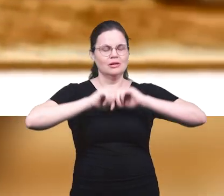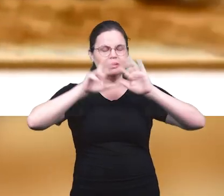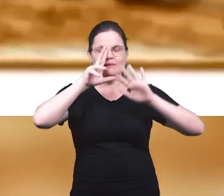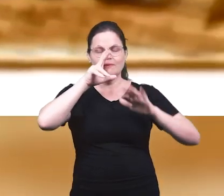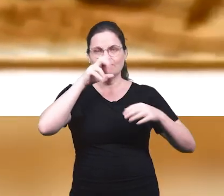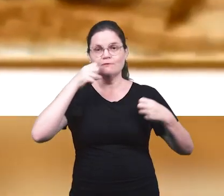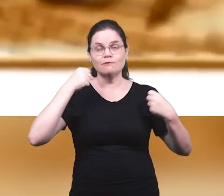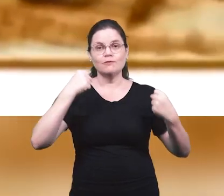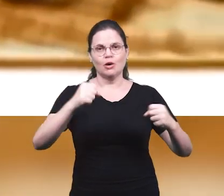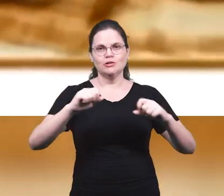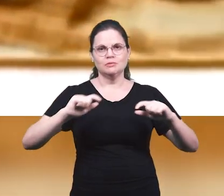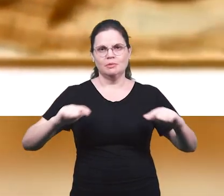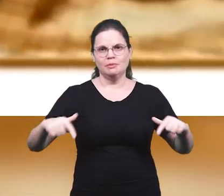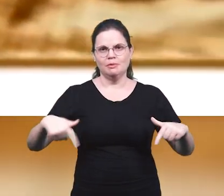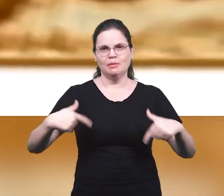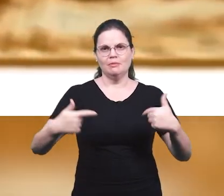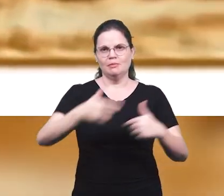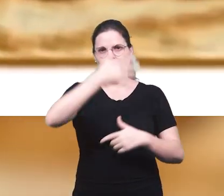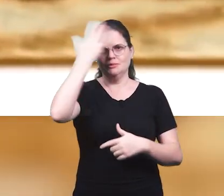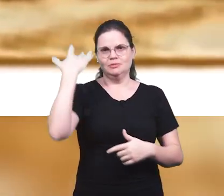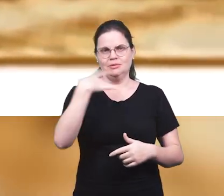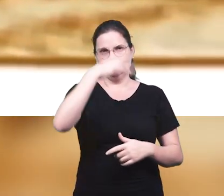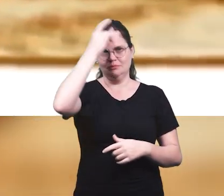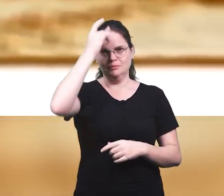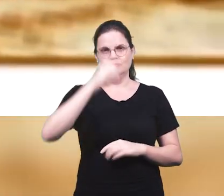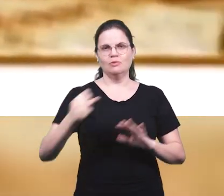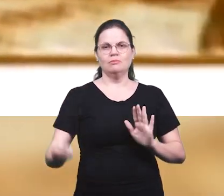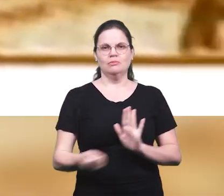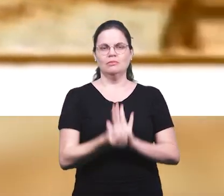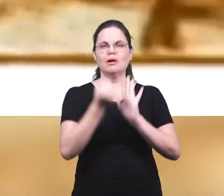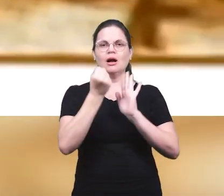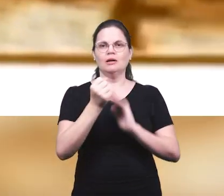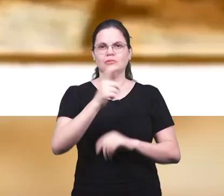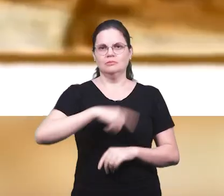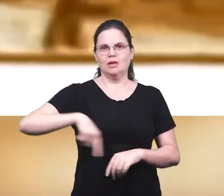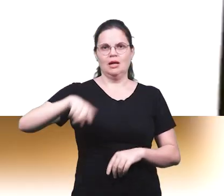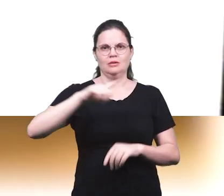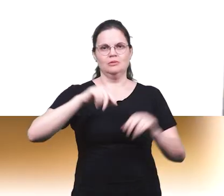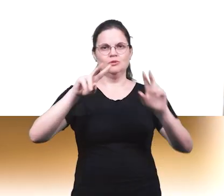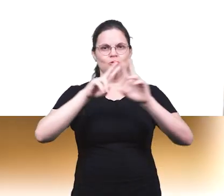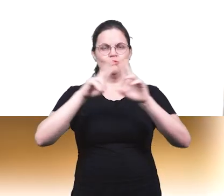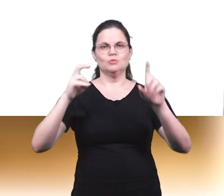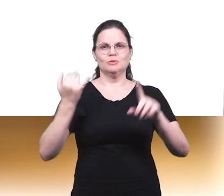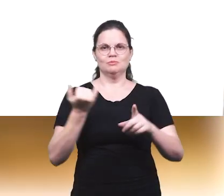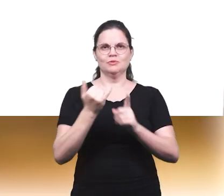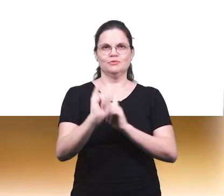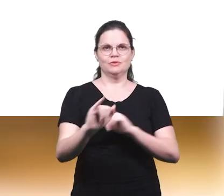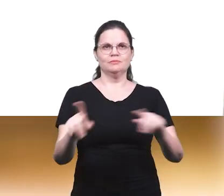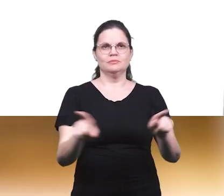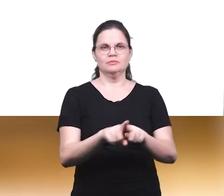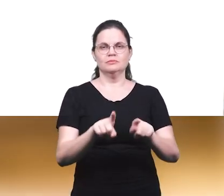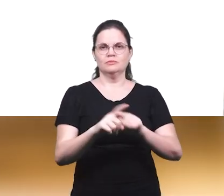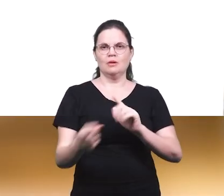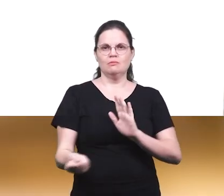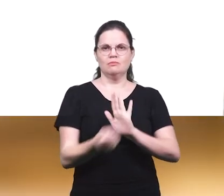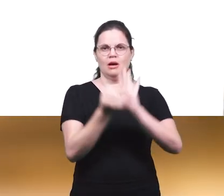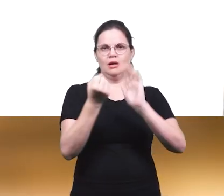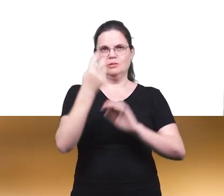forte, muito espiritual. Um marco profético, um marco